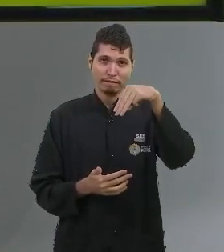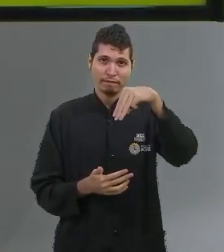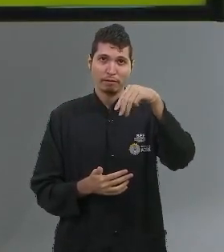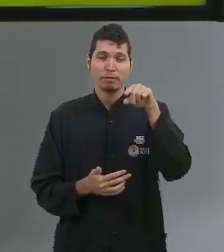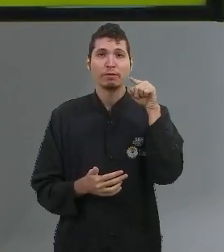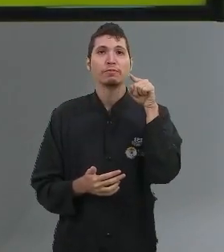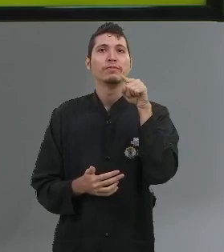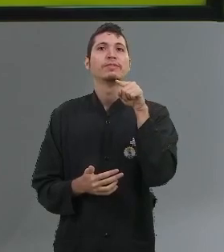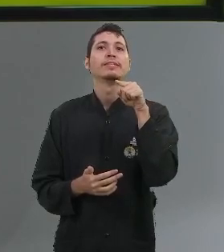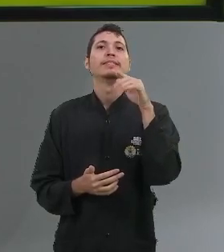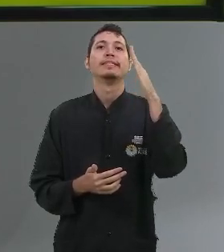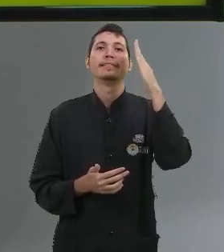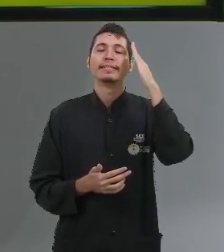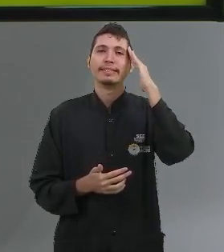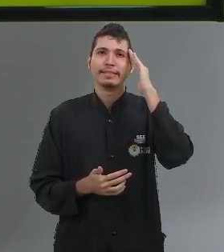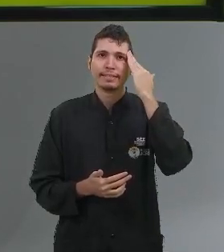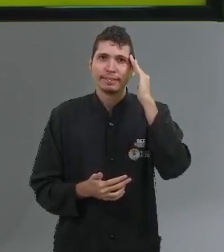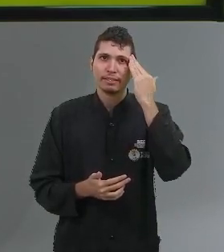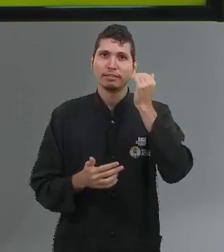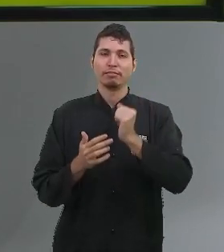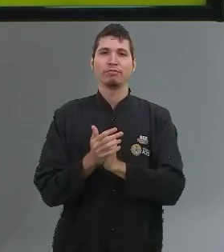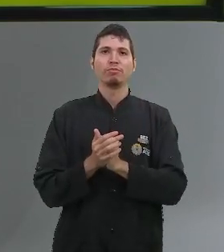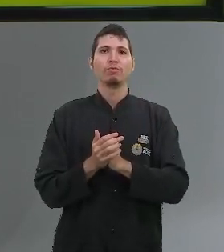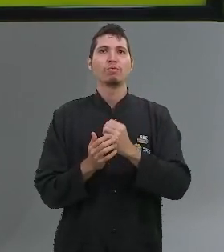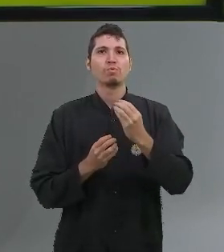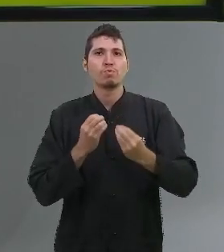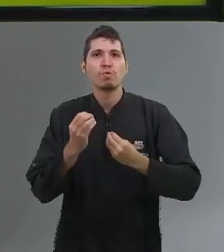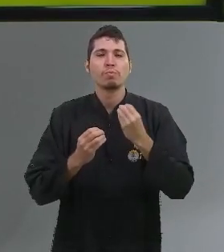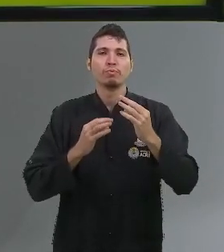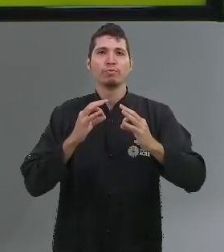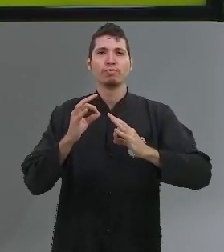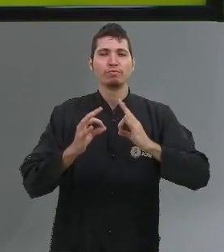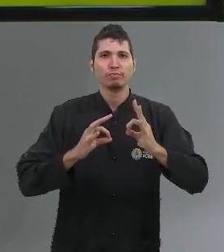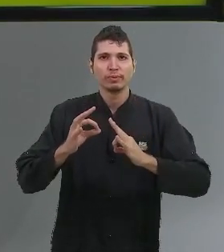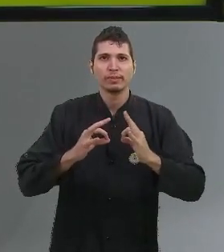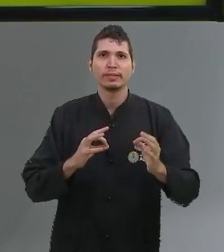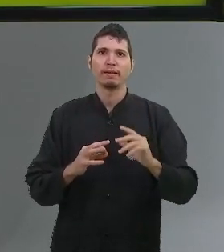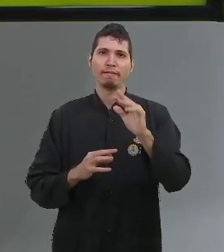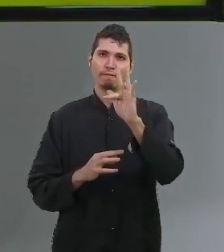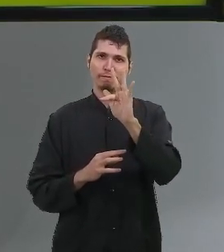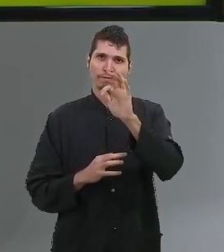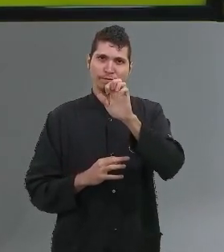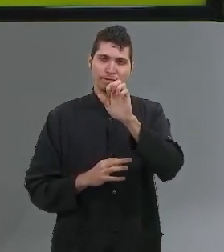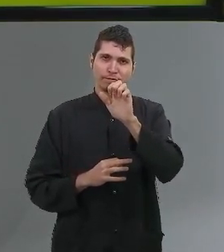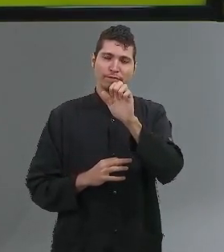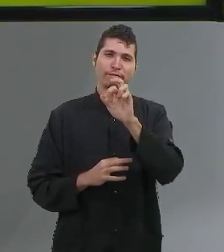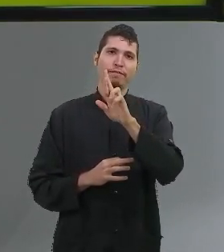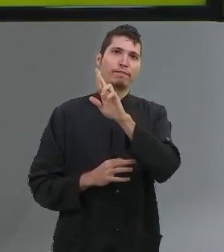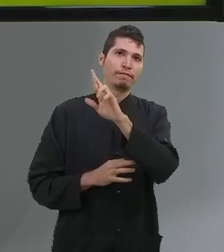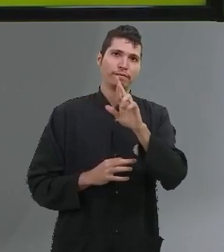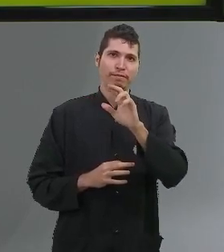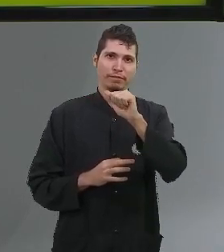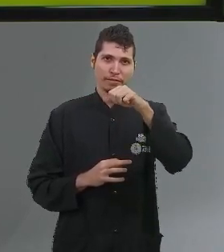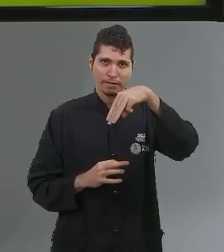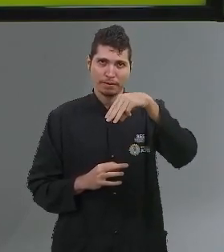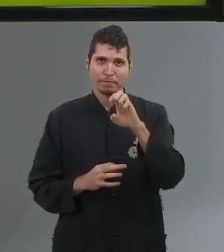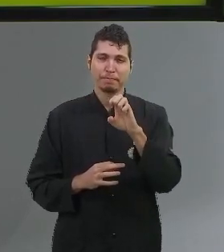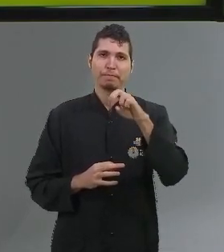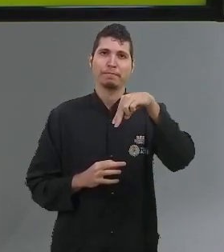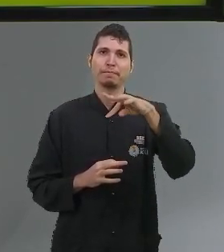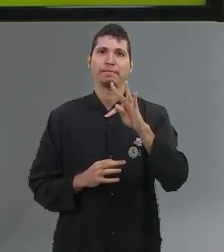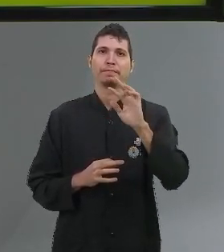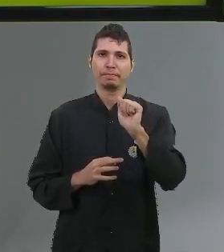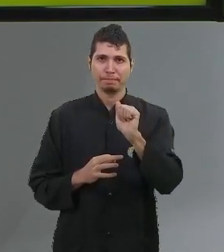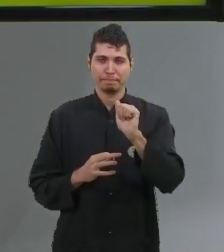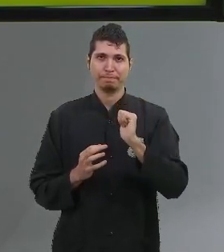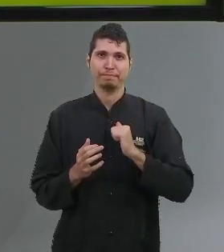compreender o máximo do funcionamento aqui da ferramenta. Eu vou abreviar algumas coisas. Tem muita coisa para a gente abordar,